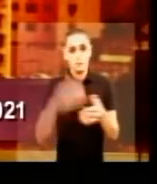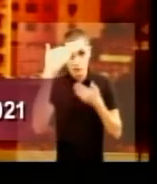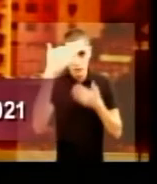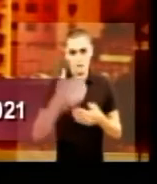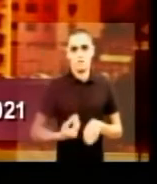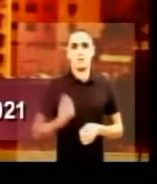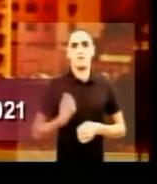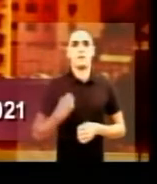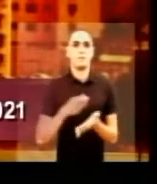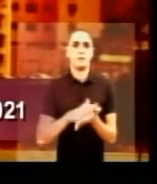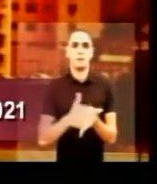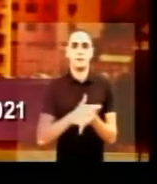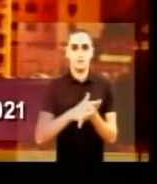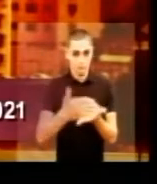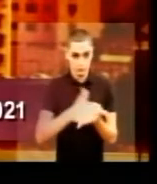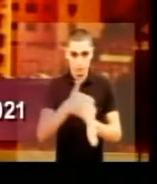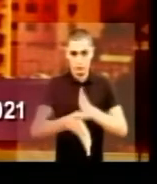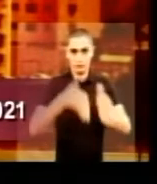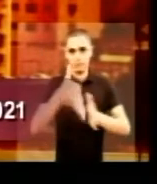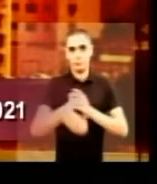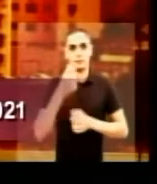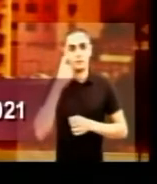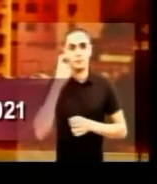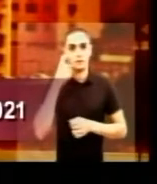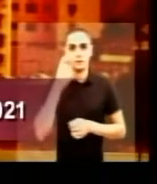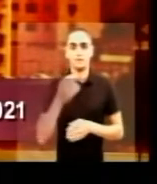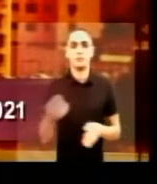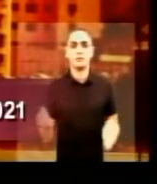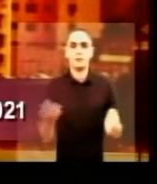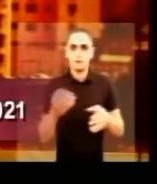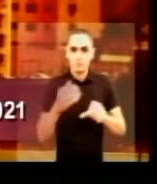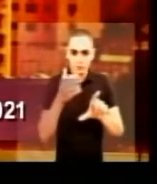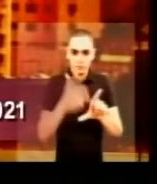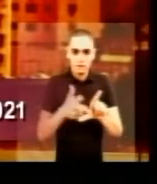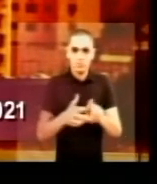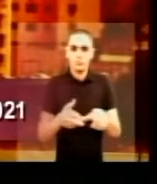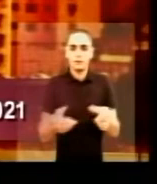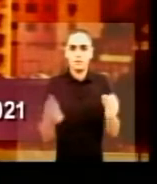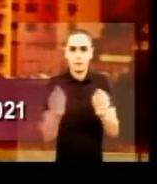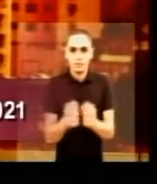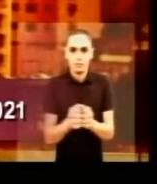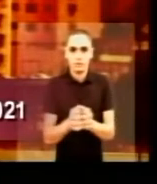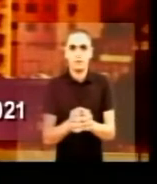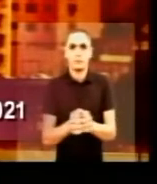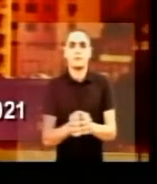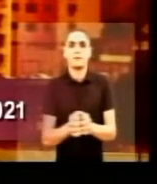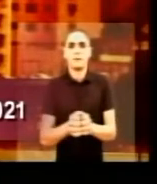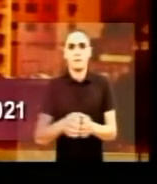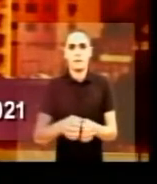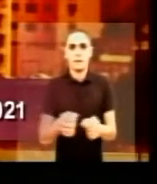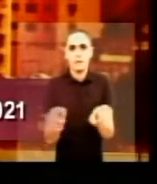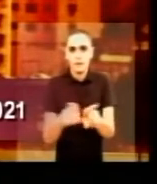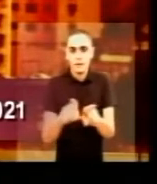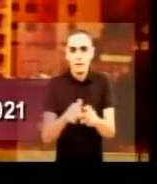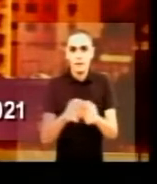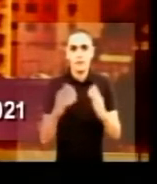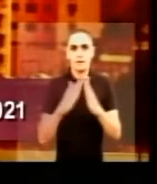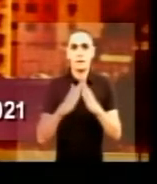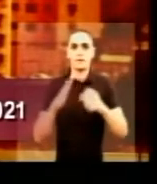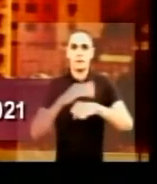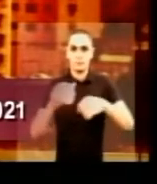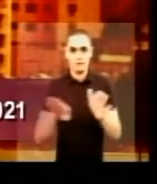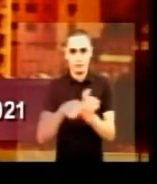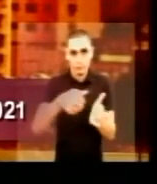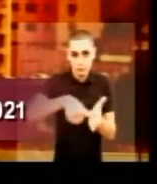Domingos Carvalho, que faz parte dessa transmissão por meio de uma parceria entre o Lar de Fátima e a Secretaria da Mulher.